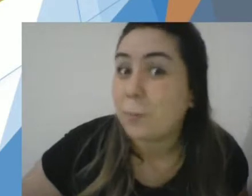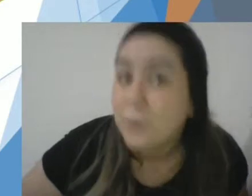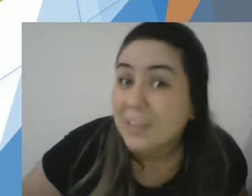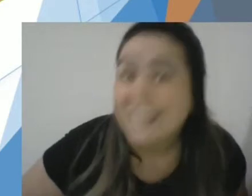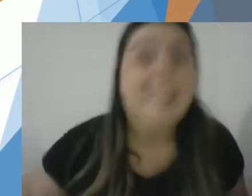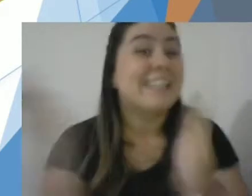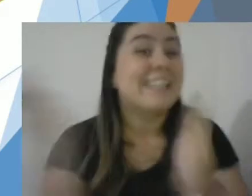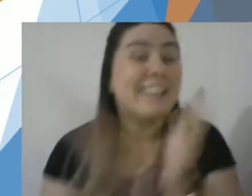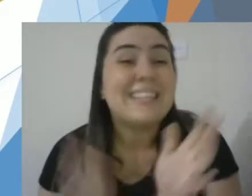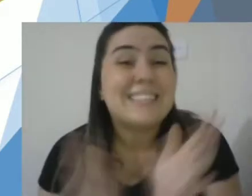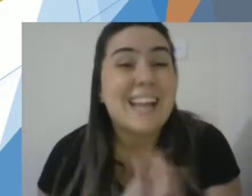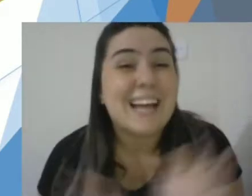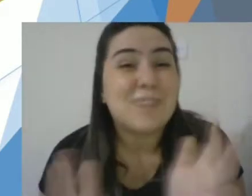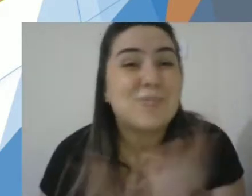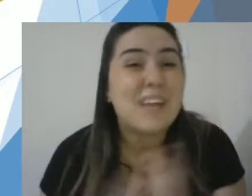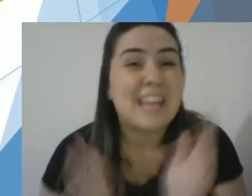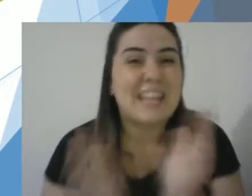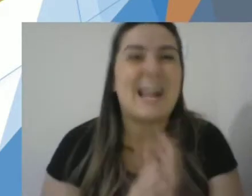1?